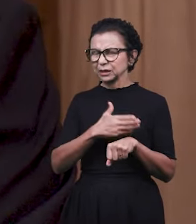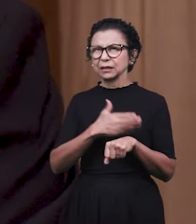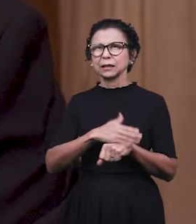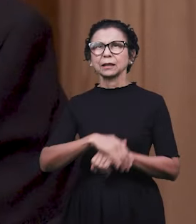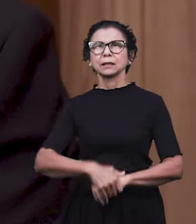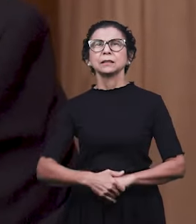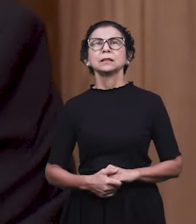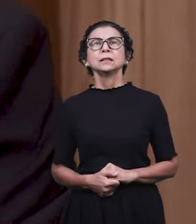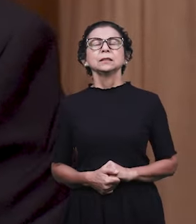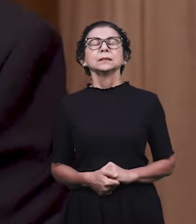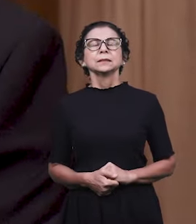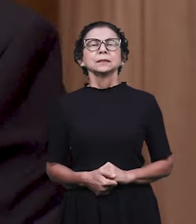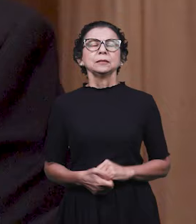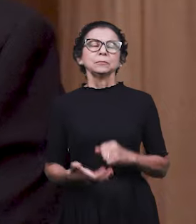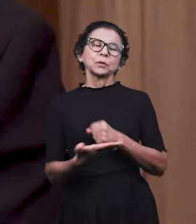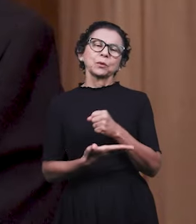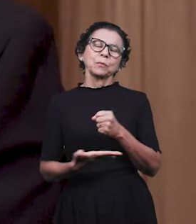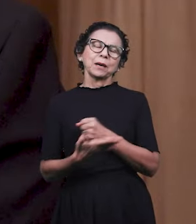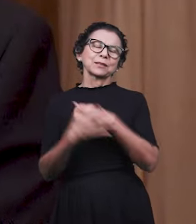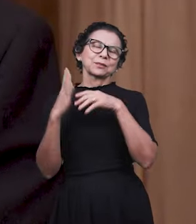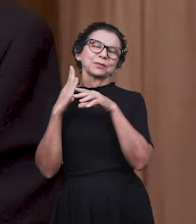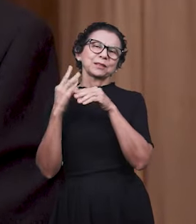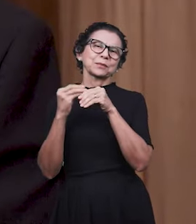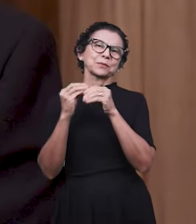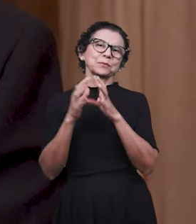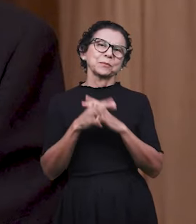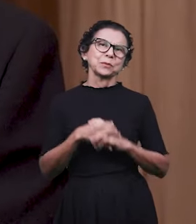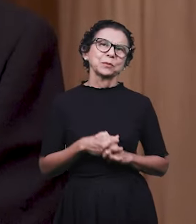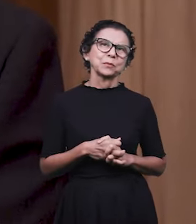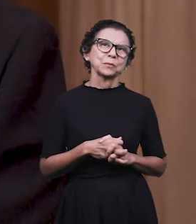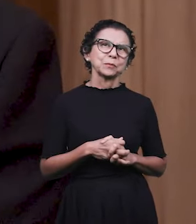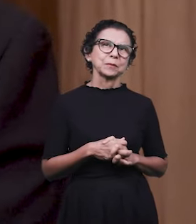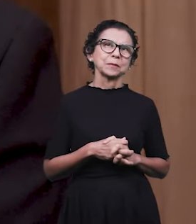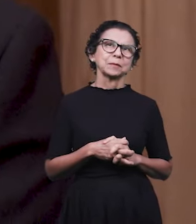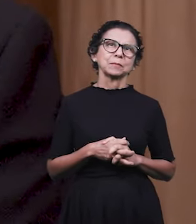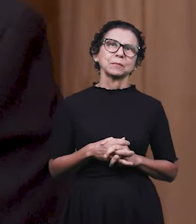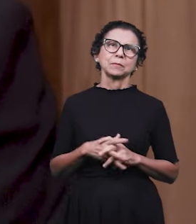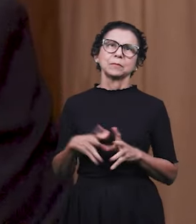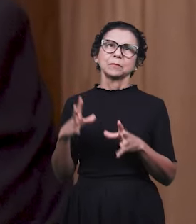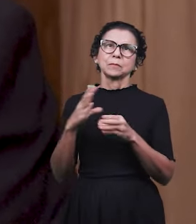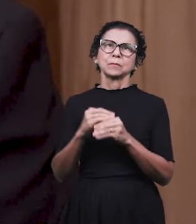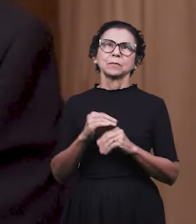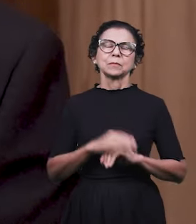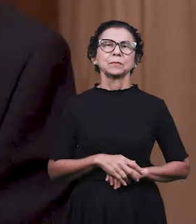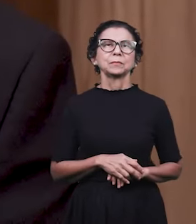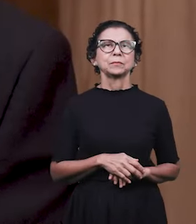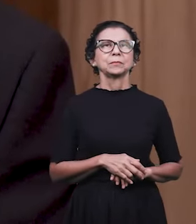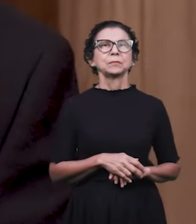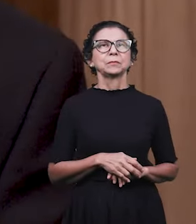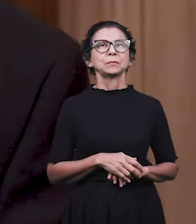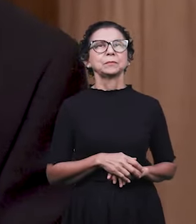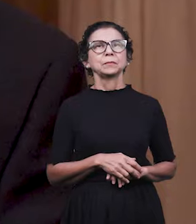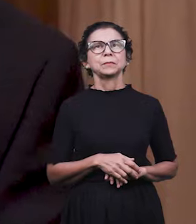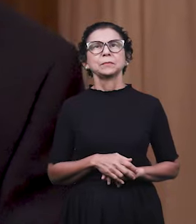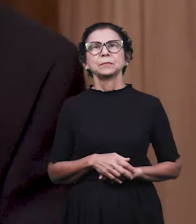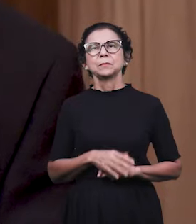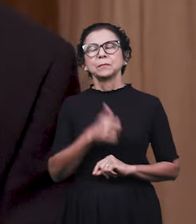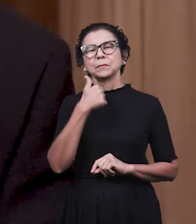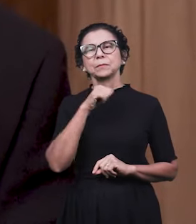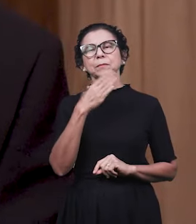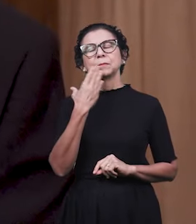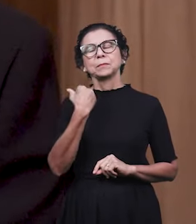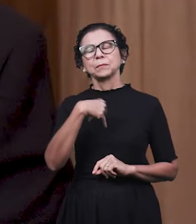Mas esse é basicamente assim, um resumo. Mas se fosse resumir em poucas palavras, primeiro, pais, conversem com os alunos, ajudem os alunos a